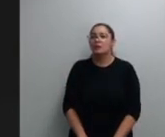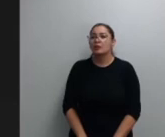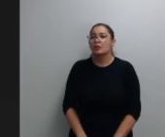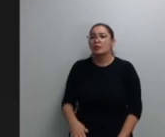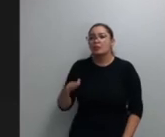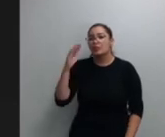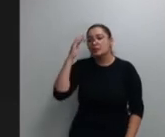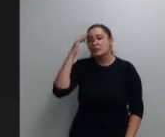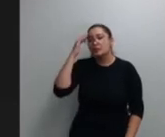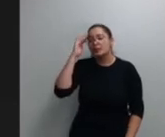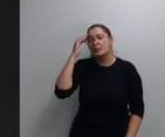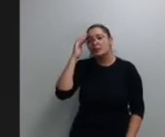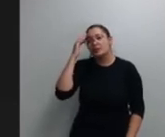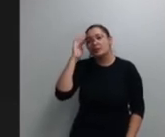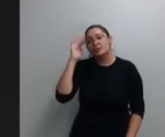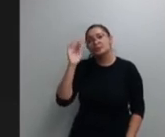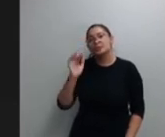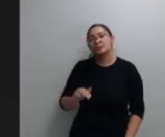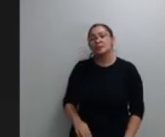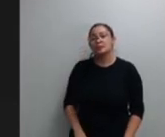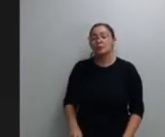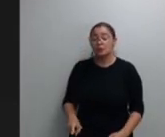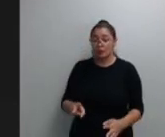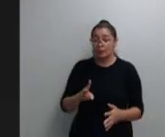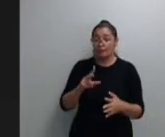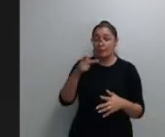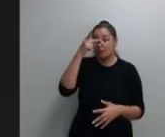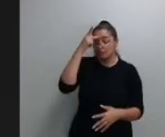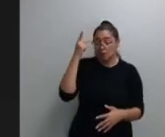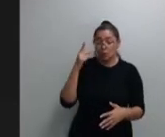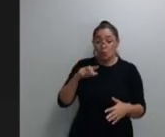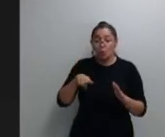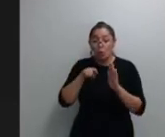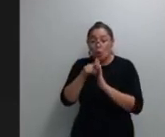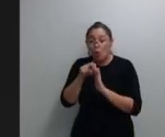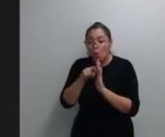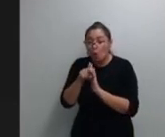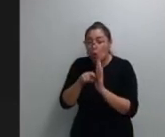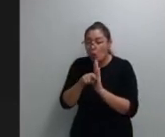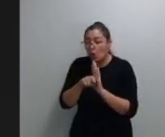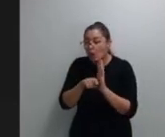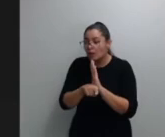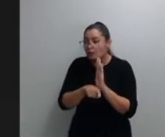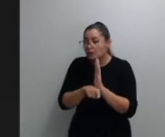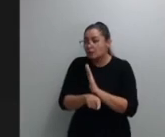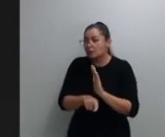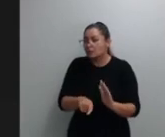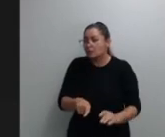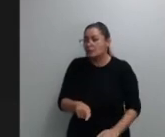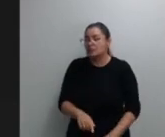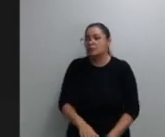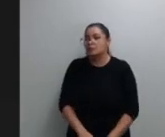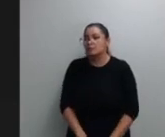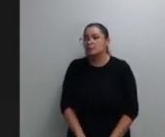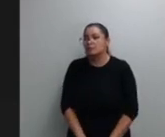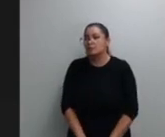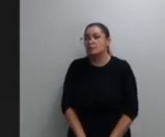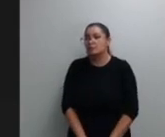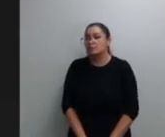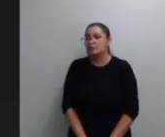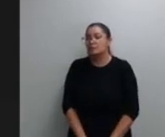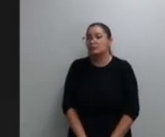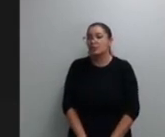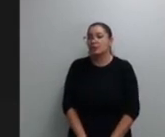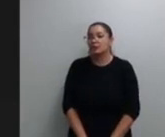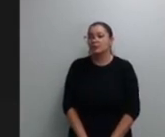justifica-se a opção do legislador de submeter à autoridade reguladora todas as práticas cometidas no todo ou